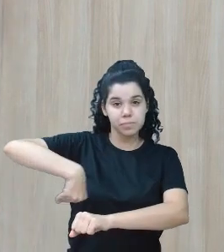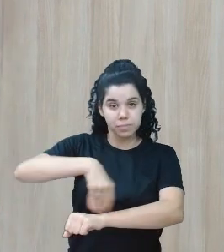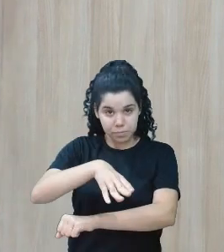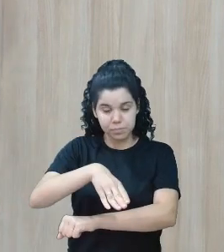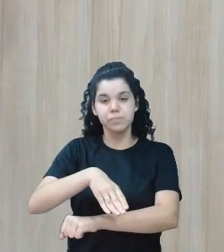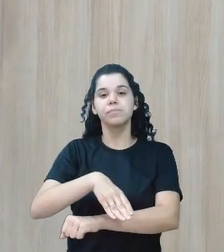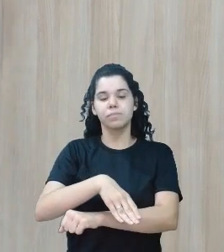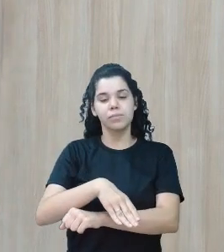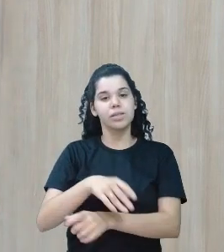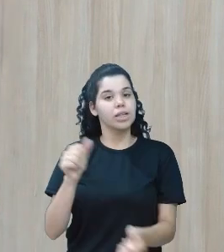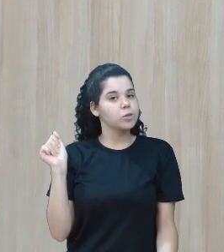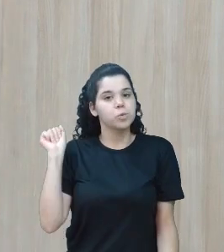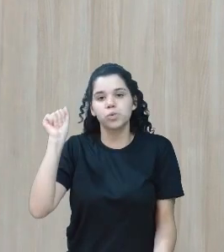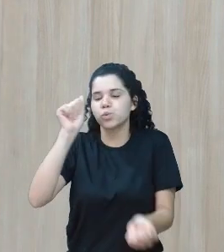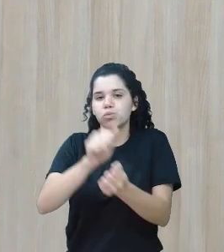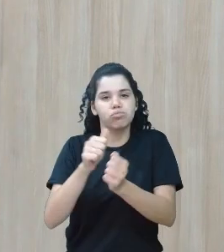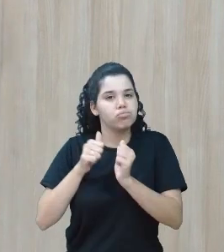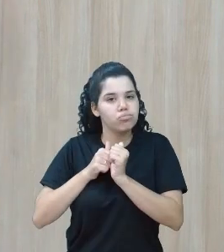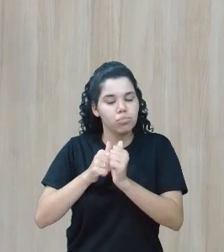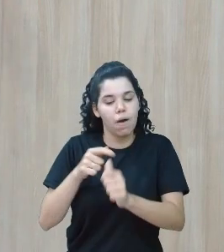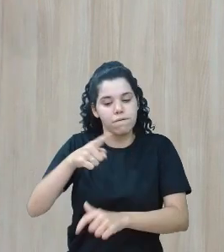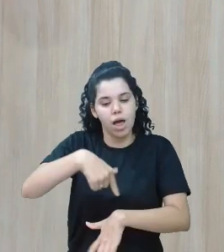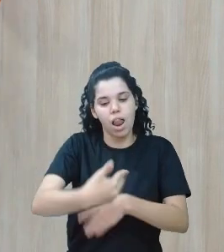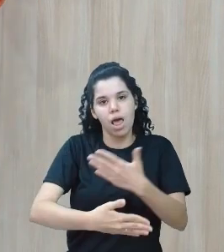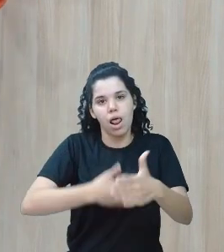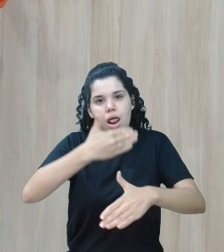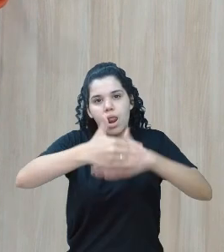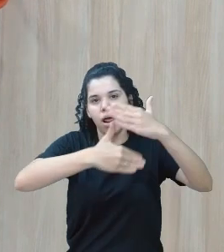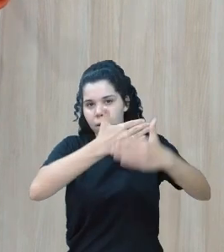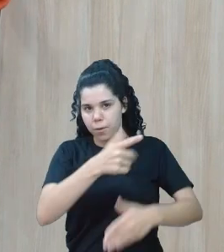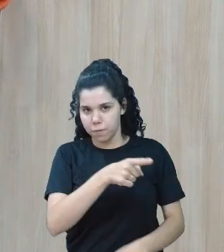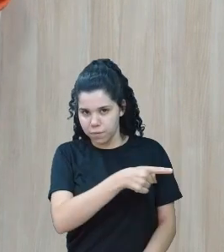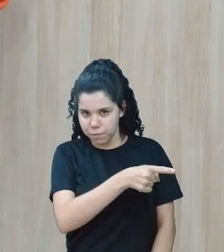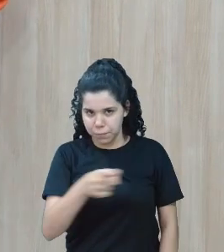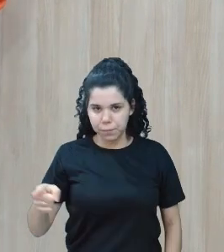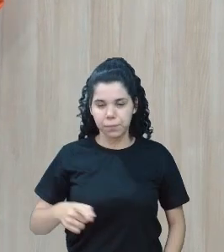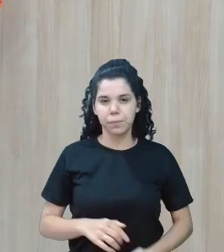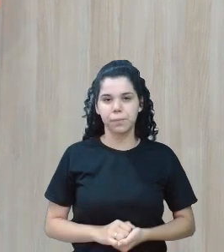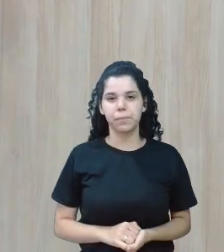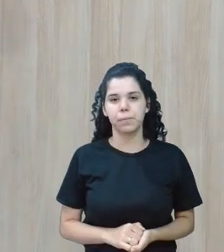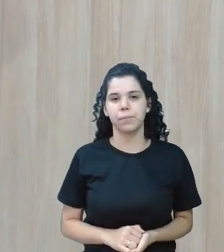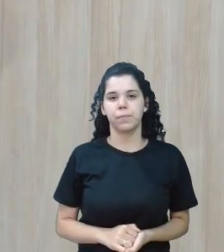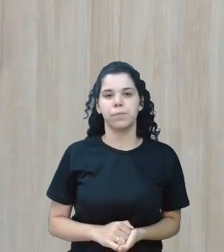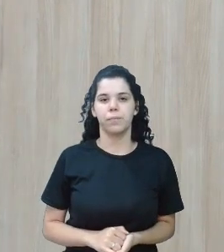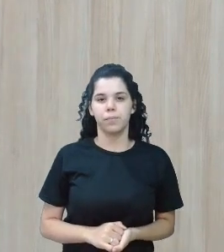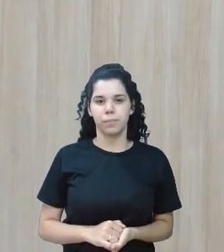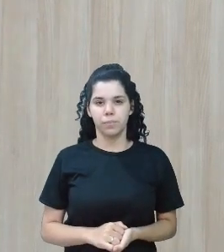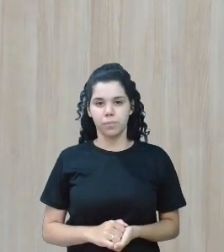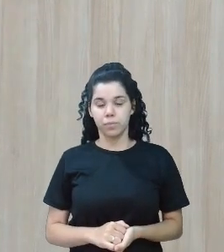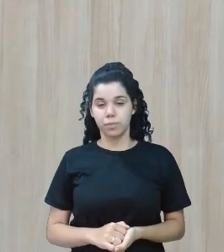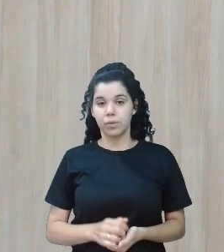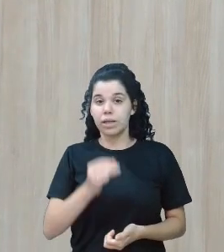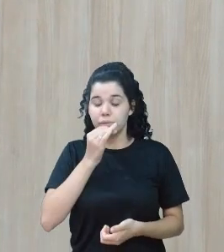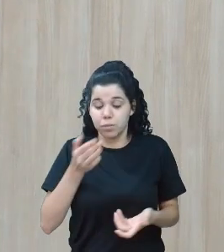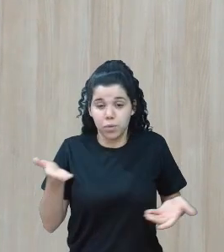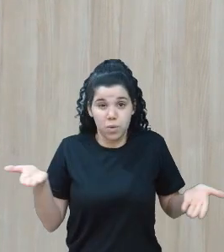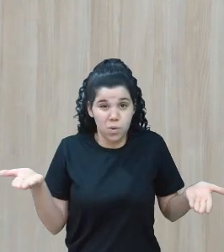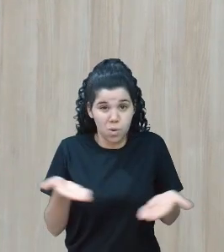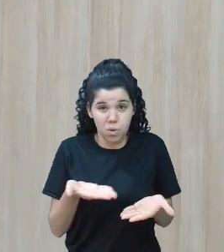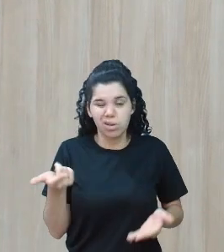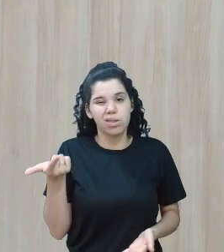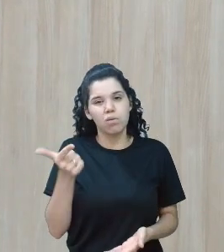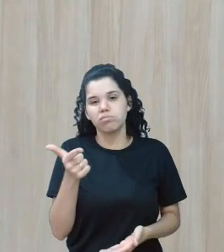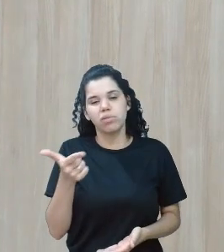elas acompanham a evolução de vocês, tá? Então, à medida que hoje a gente não teve